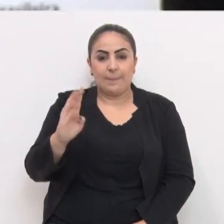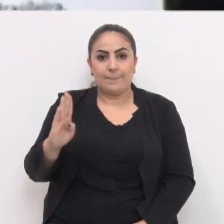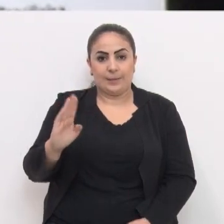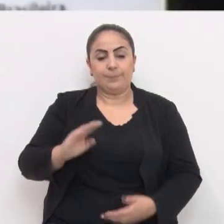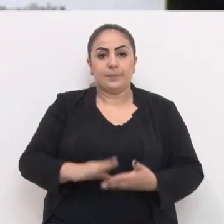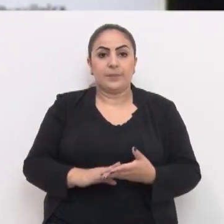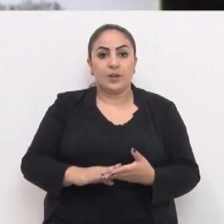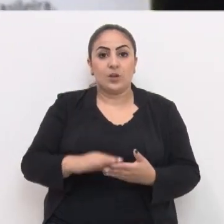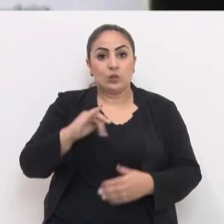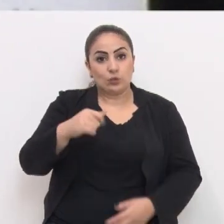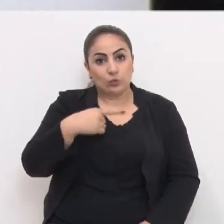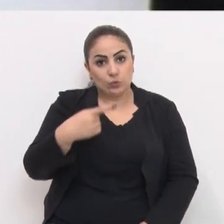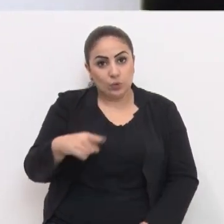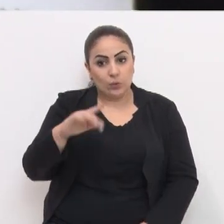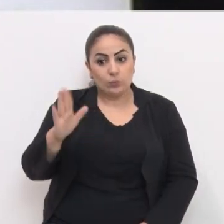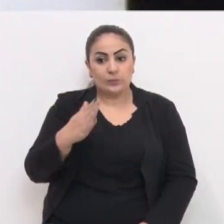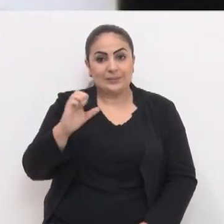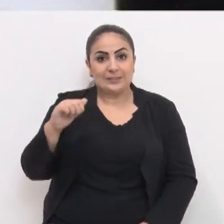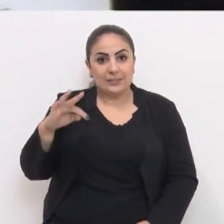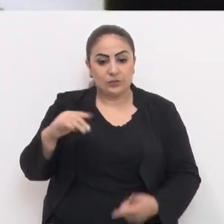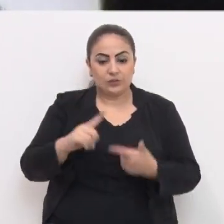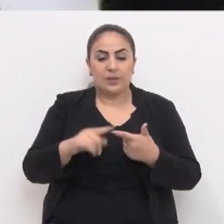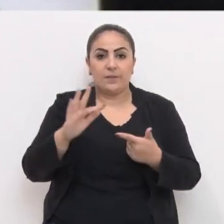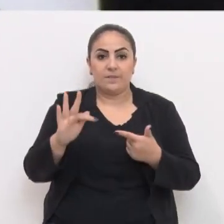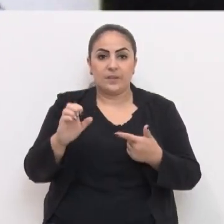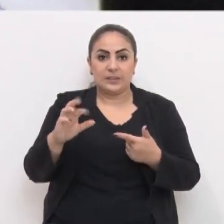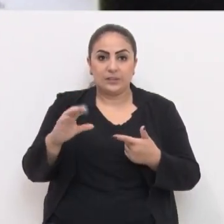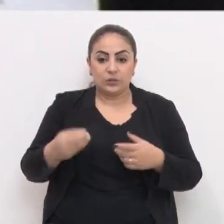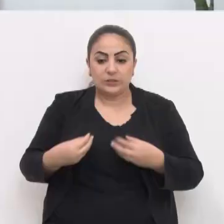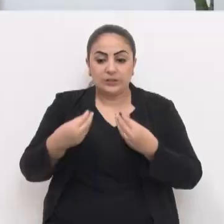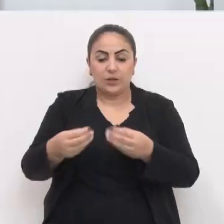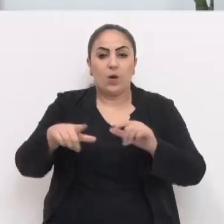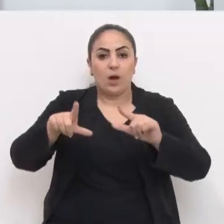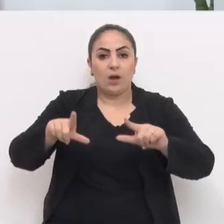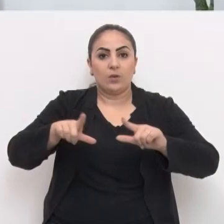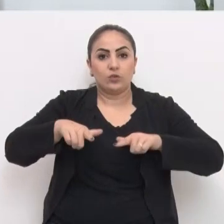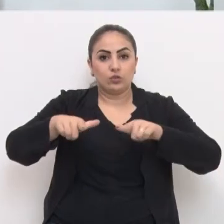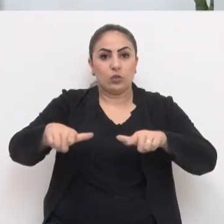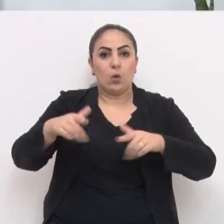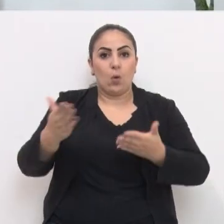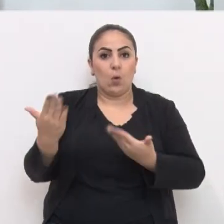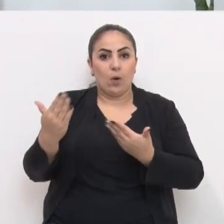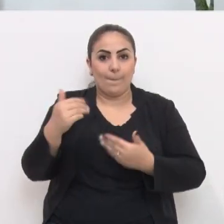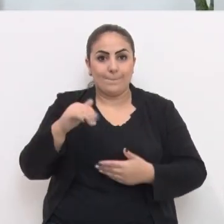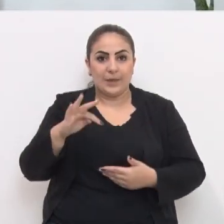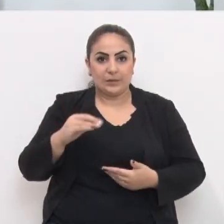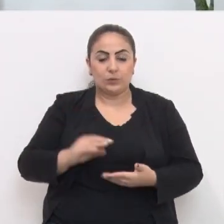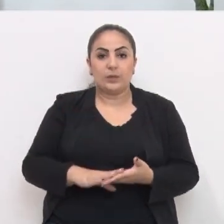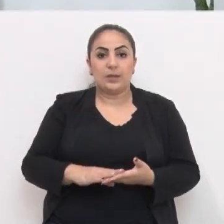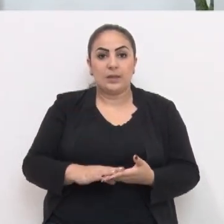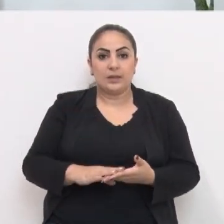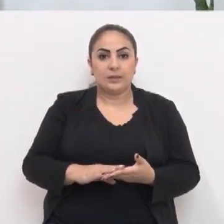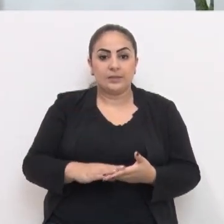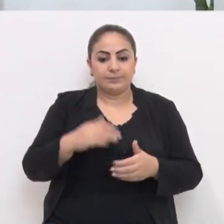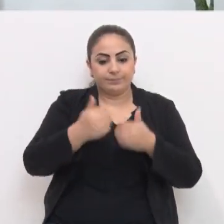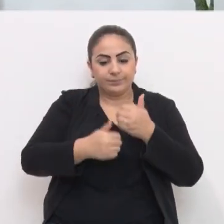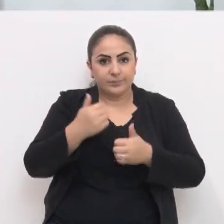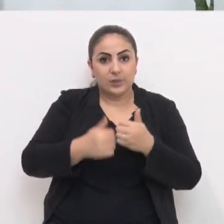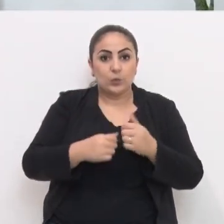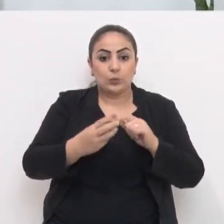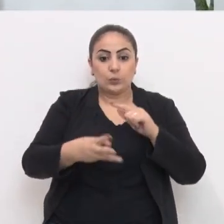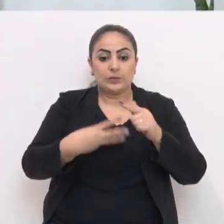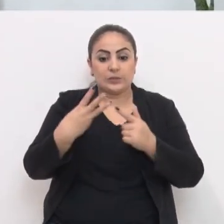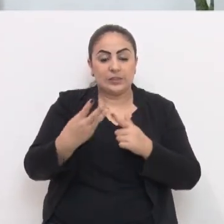Rigon concederam ao atleta um título de honra ao mérito. A seleção brasileira, os 3 últimos jogos, saiu perdendo,